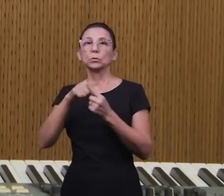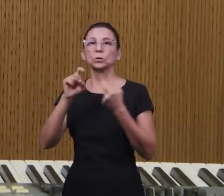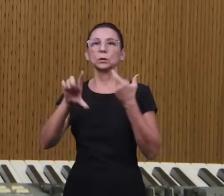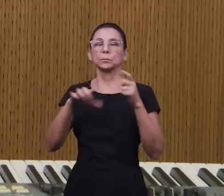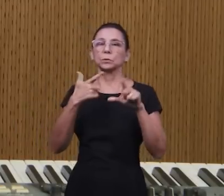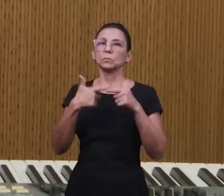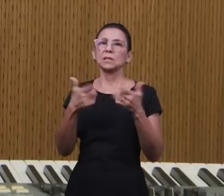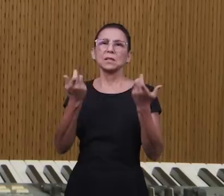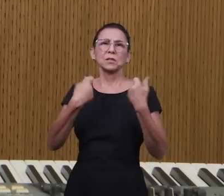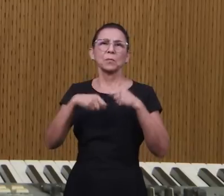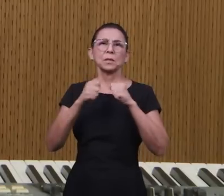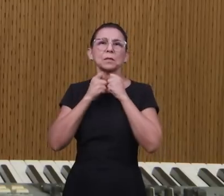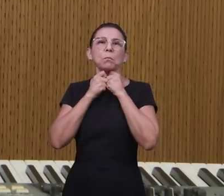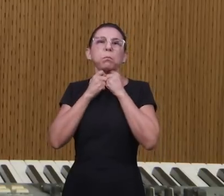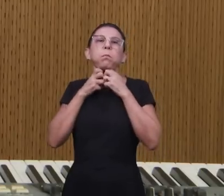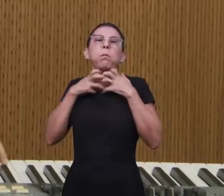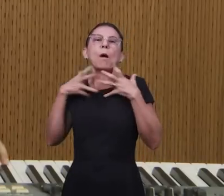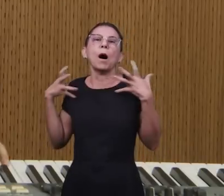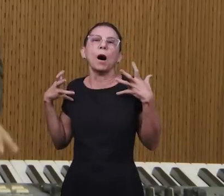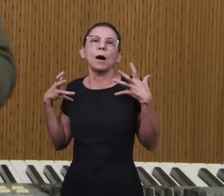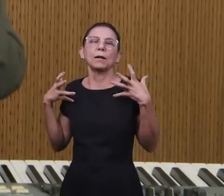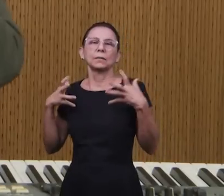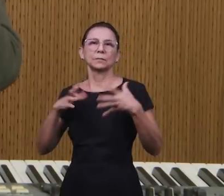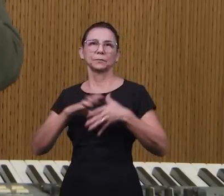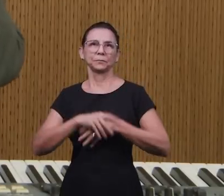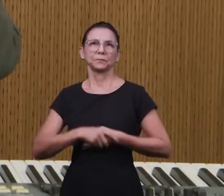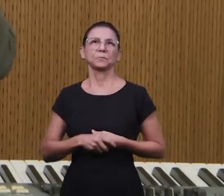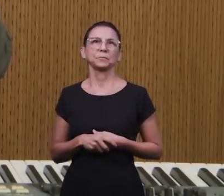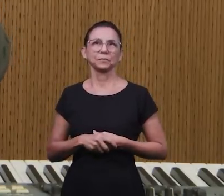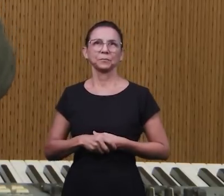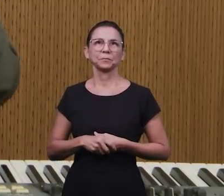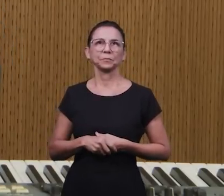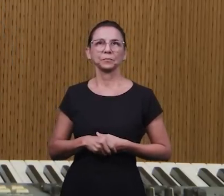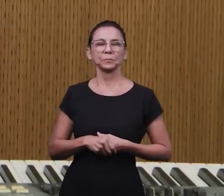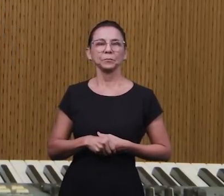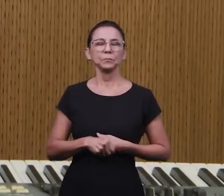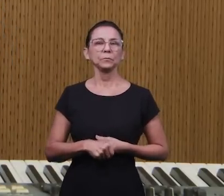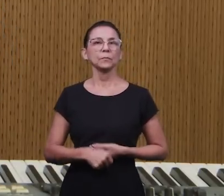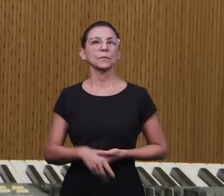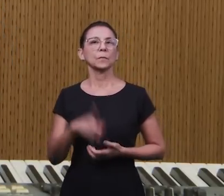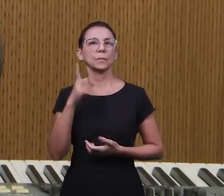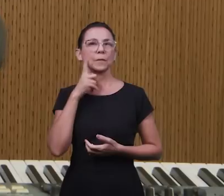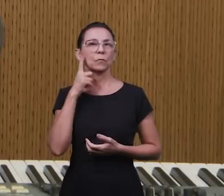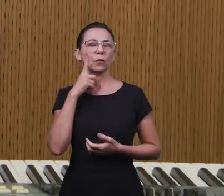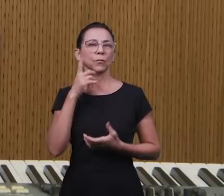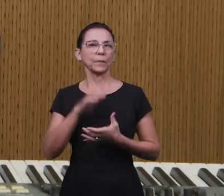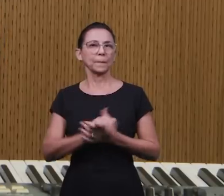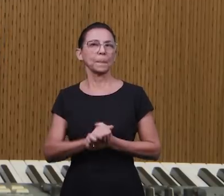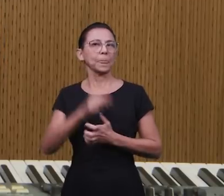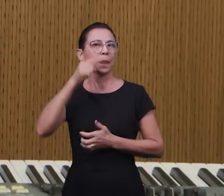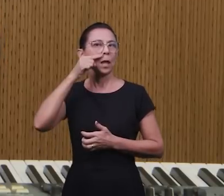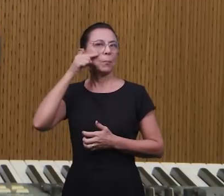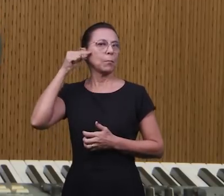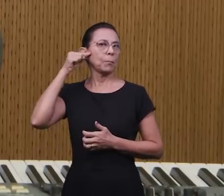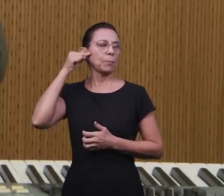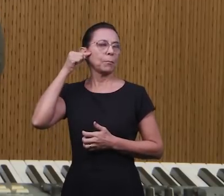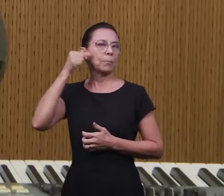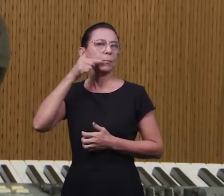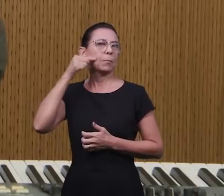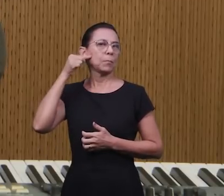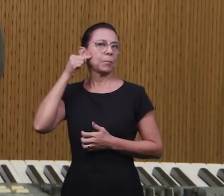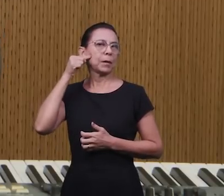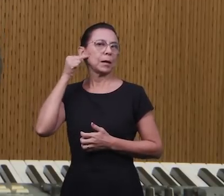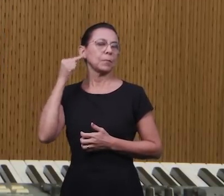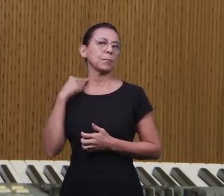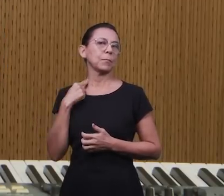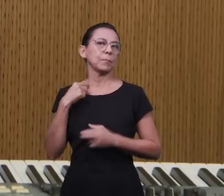nessa expansão, nessa cobertura. Eu vou configurar o meu trato vocal, vou posicionar os meus articuladores de